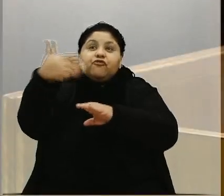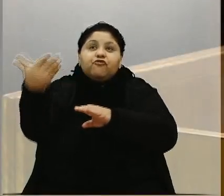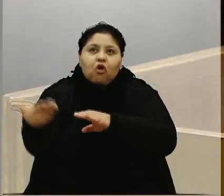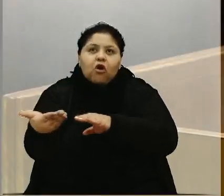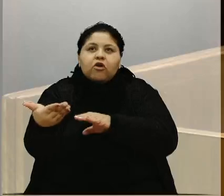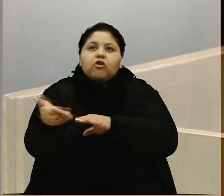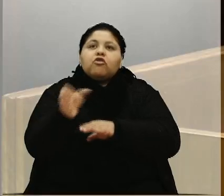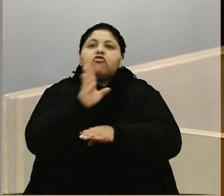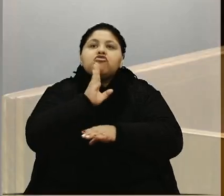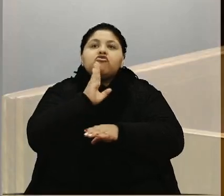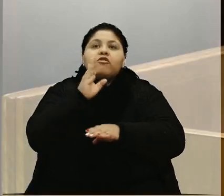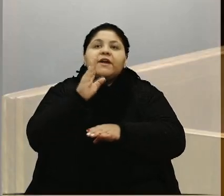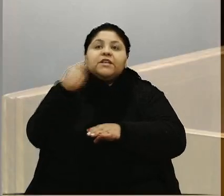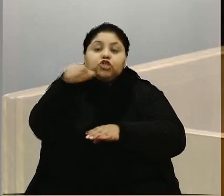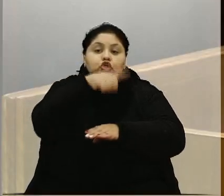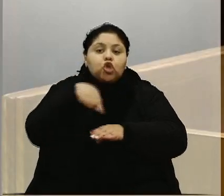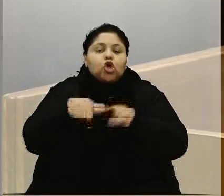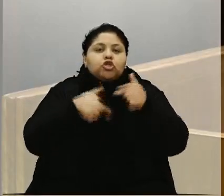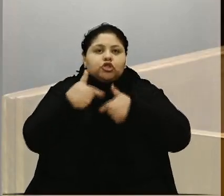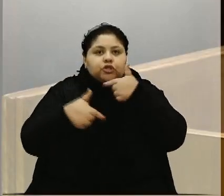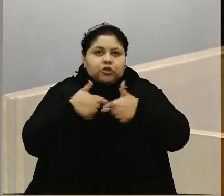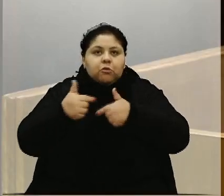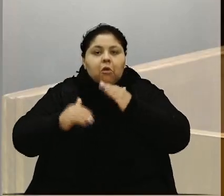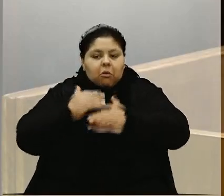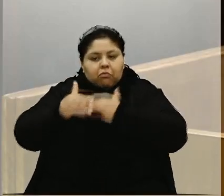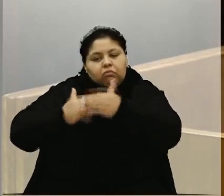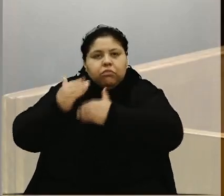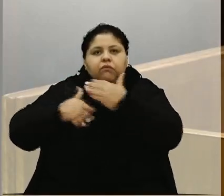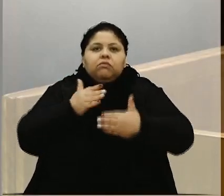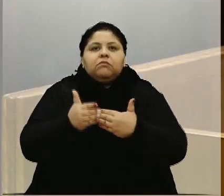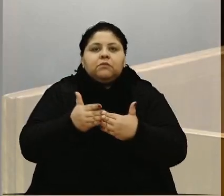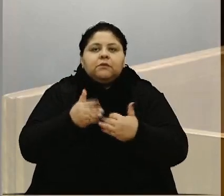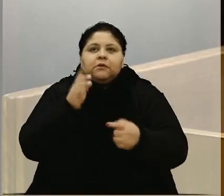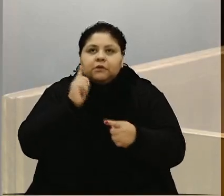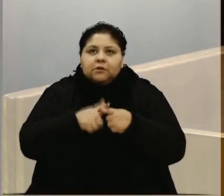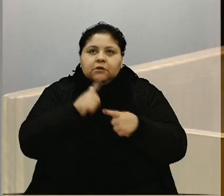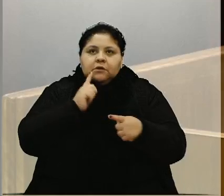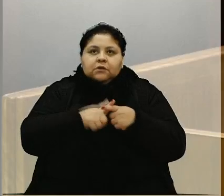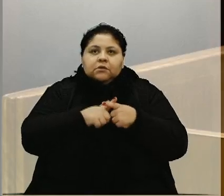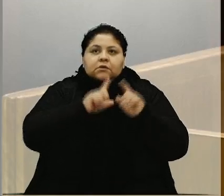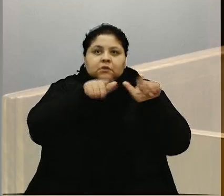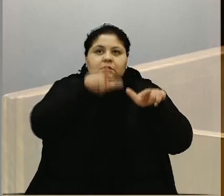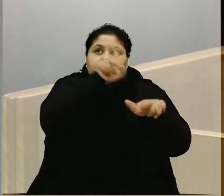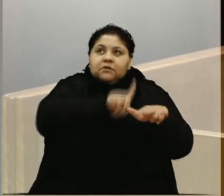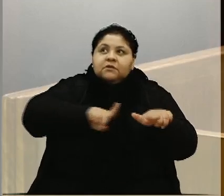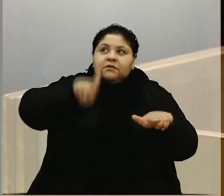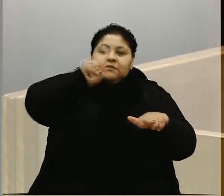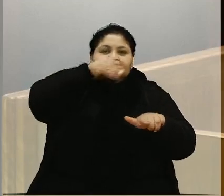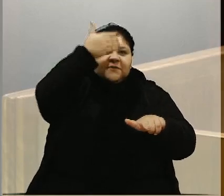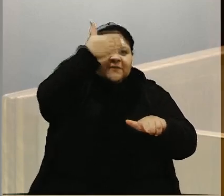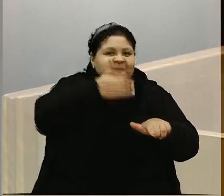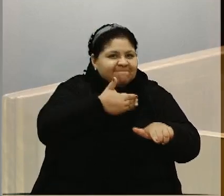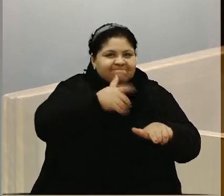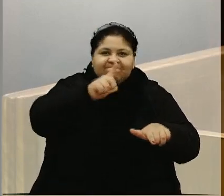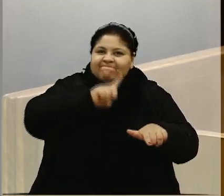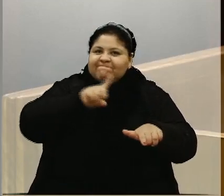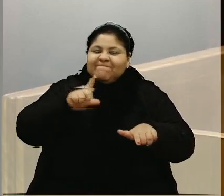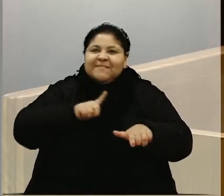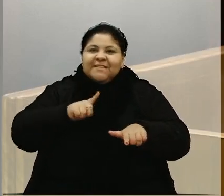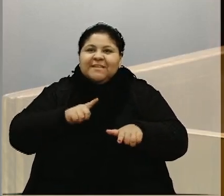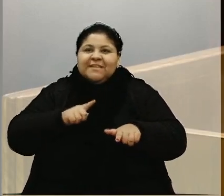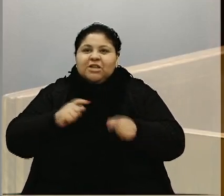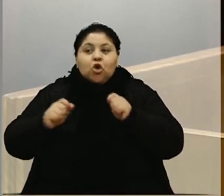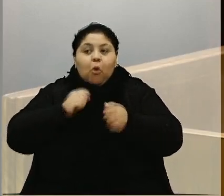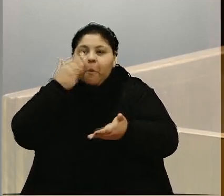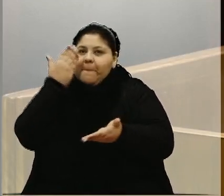já conhece o nosso trabalho e nós vamos avançar cada vez mais. Por quê? Porque aonde Deus está na frente não tem como ter ré.